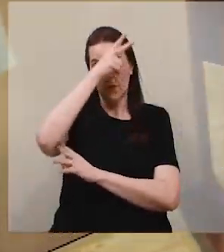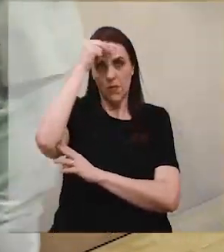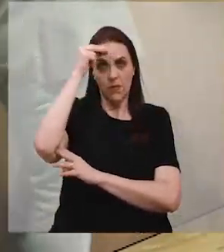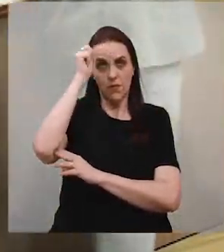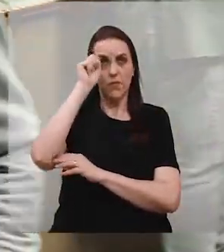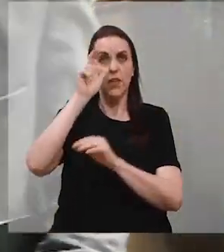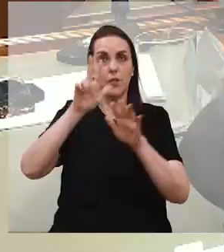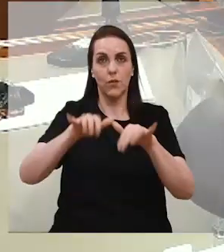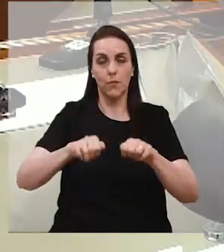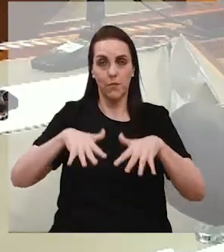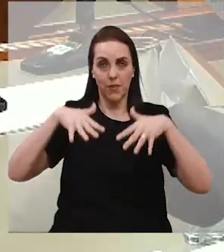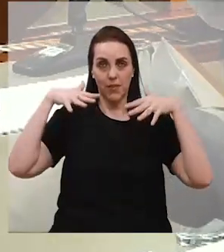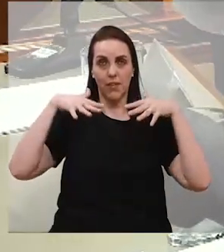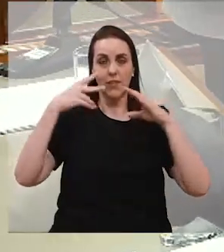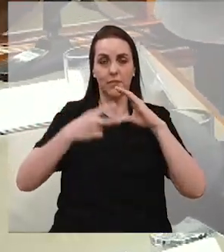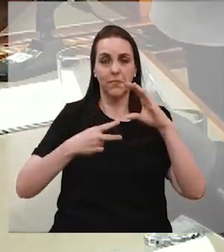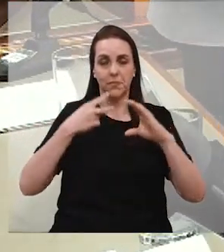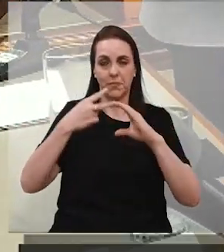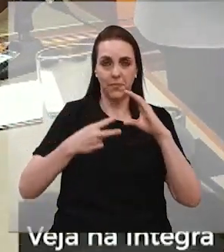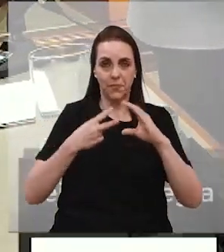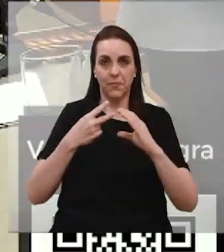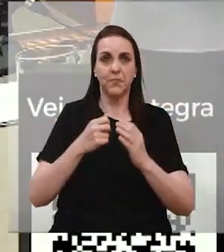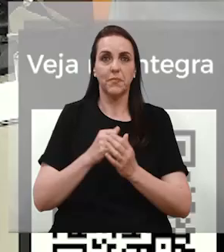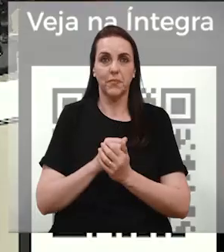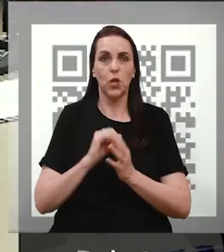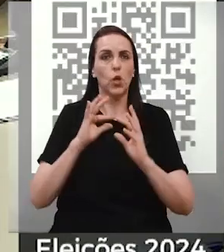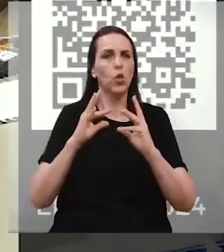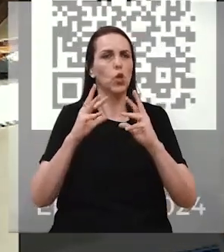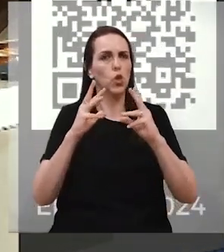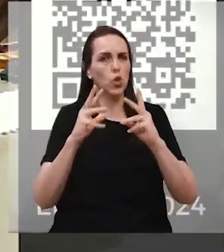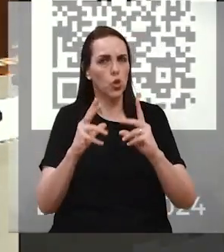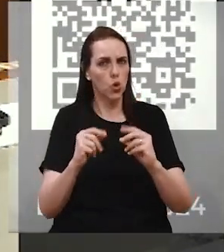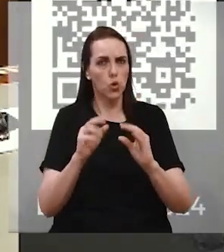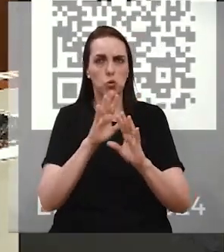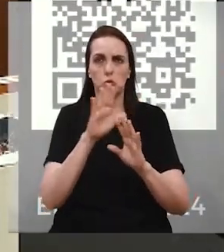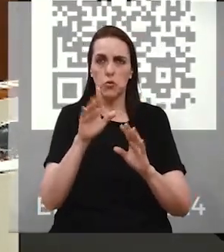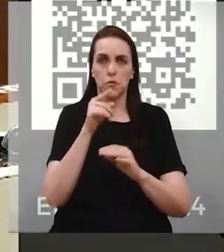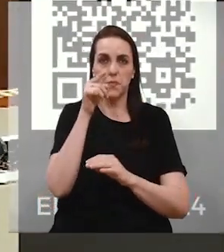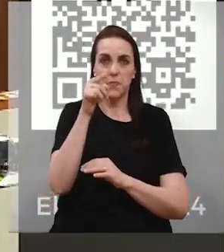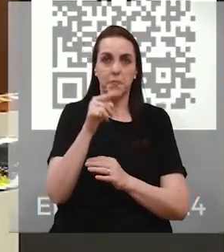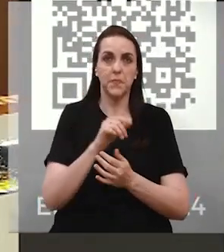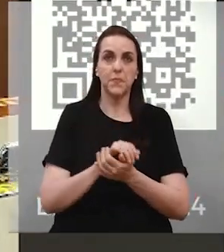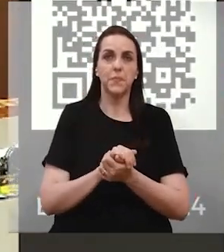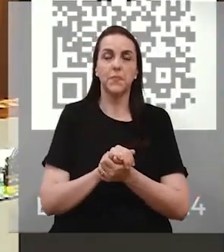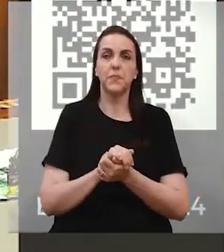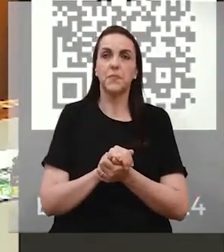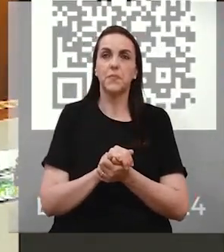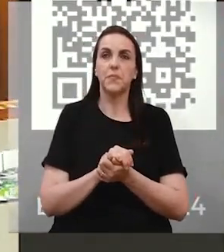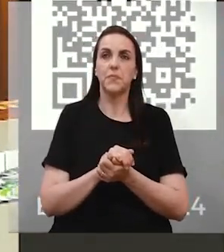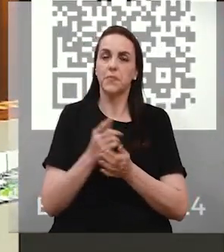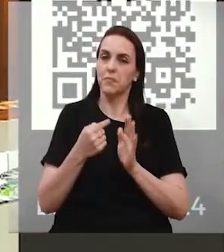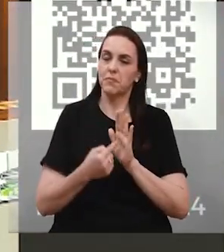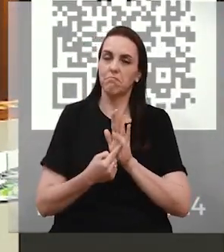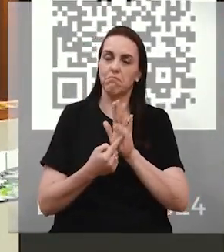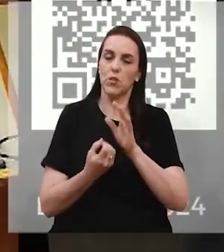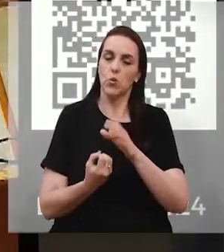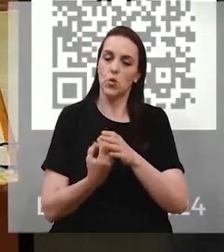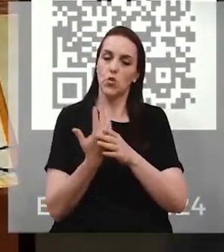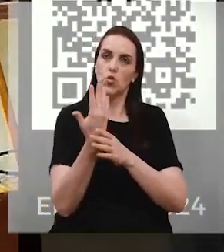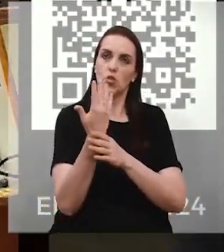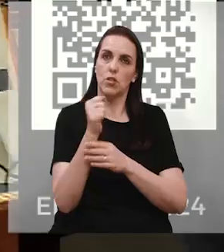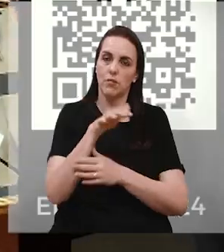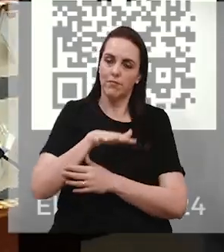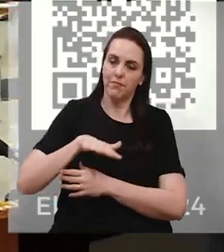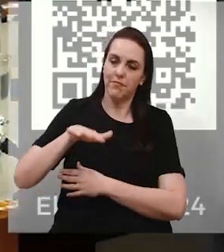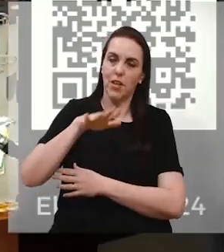no plenário da Câmara de Vereadores, aonde todos praticamente surgiram pro meio político nesse